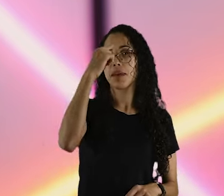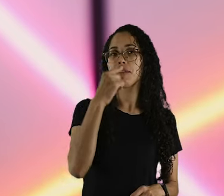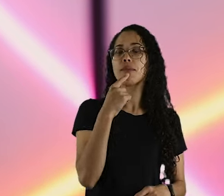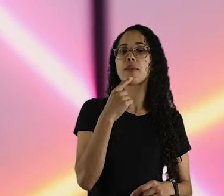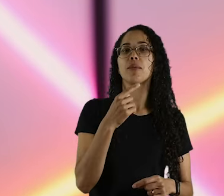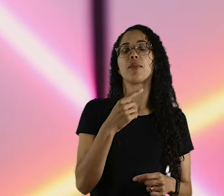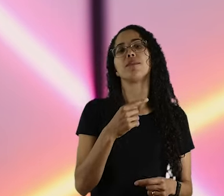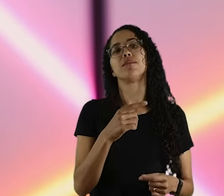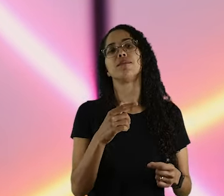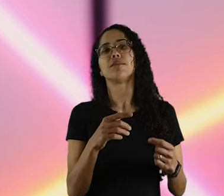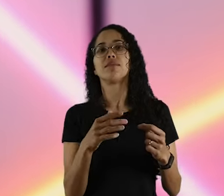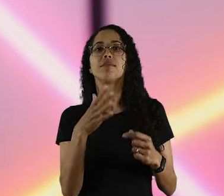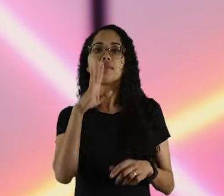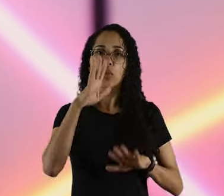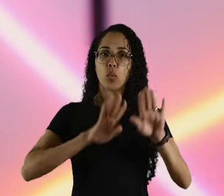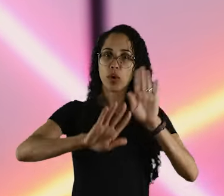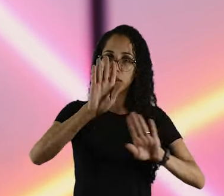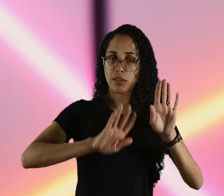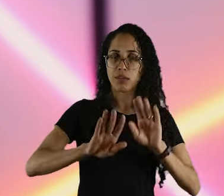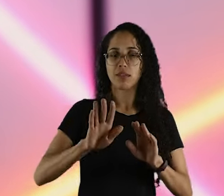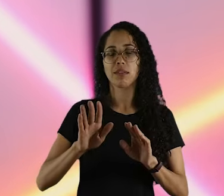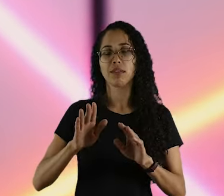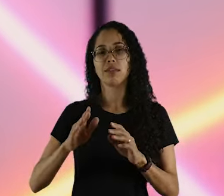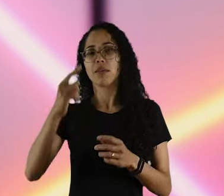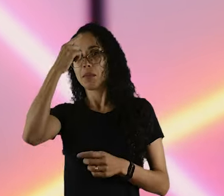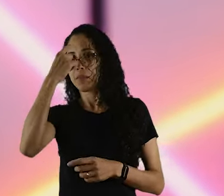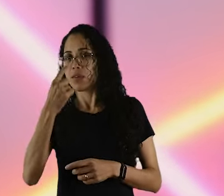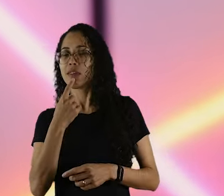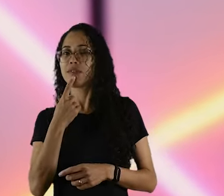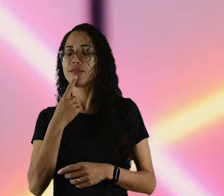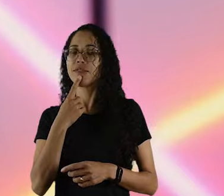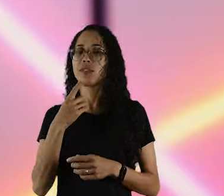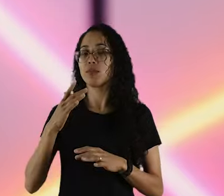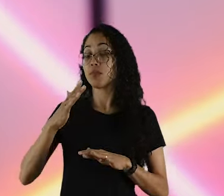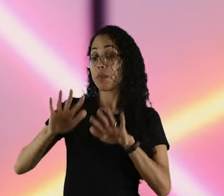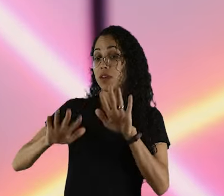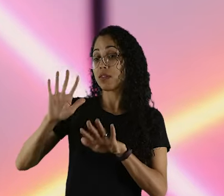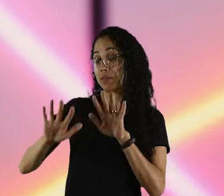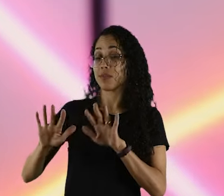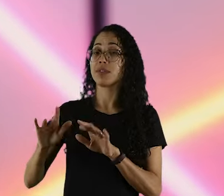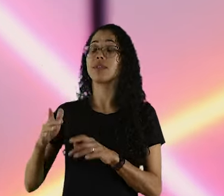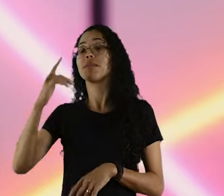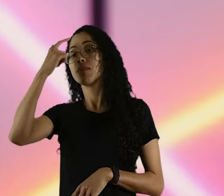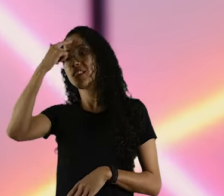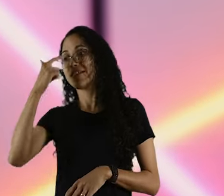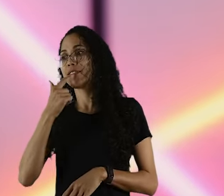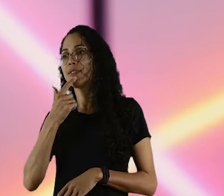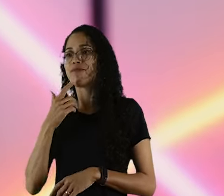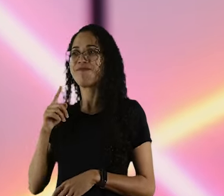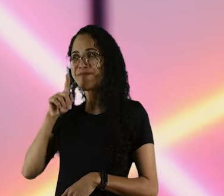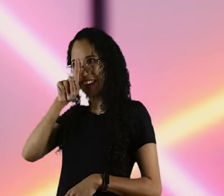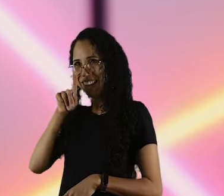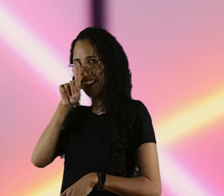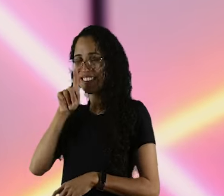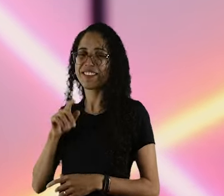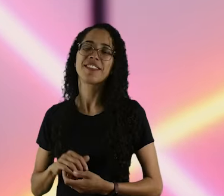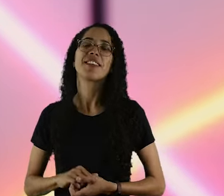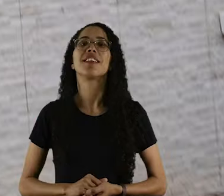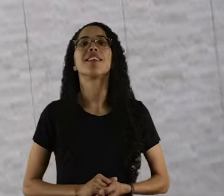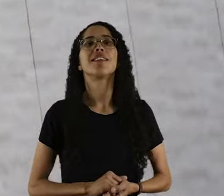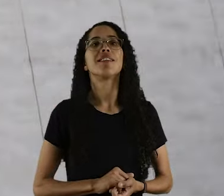lá embaixo, ele vai comprando. Mas eu acho bom por abaixo. Eu não acho ruim, não. Eu vou comprando aí e vai. Um dia ela aumenta, um dia ela